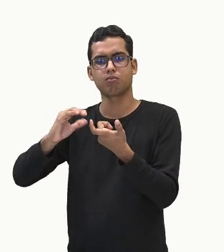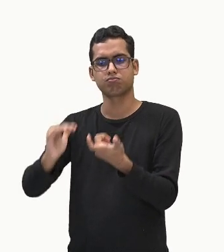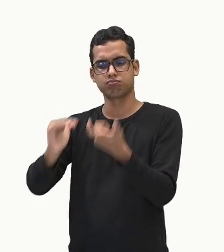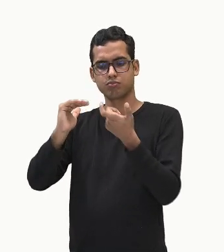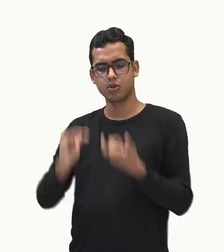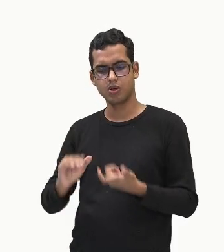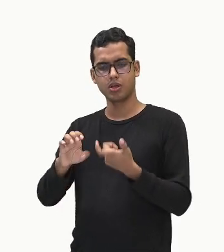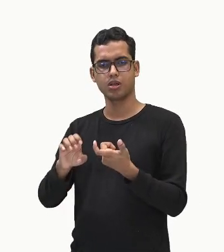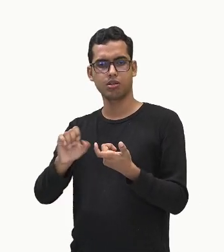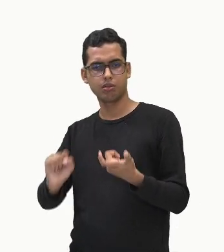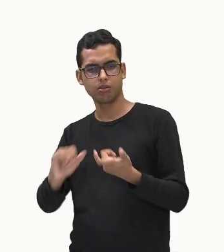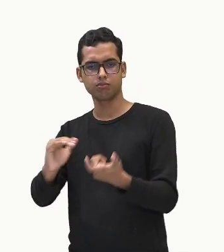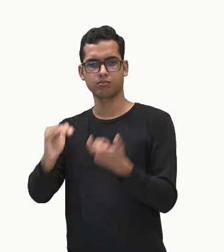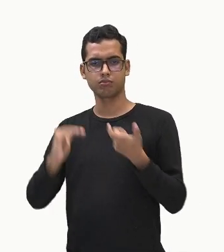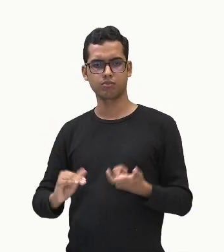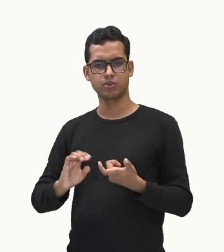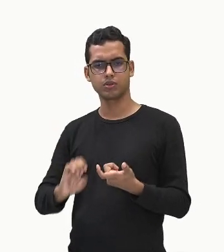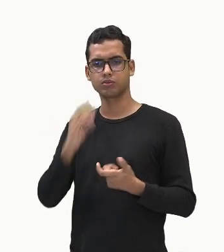as desinências